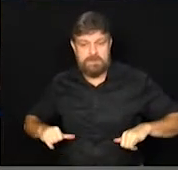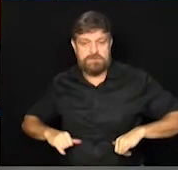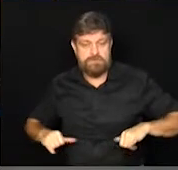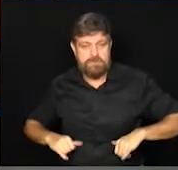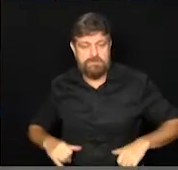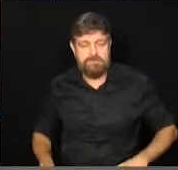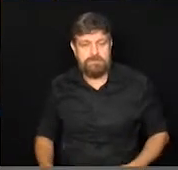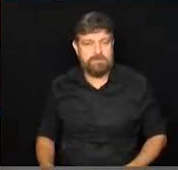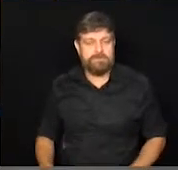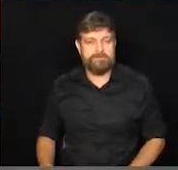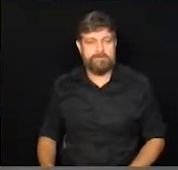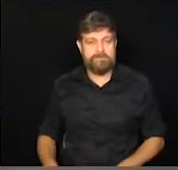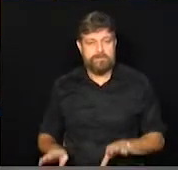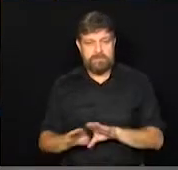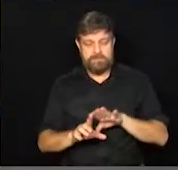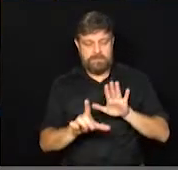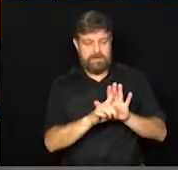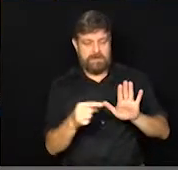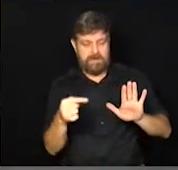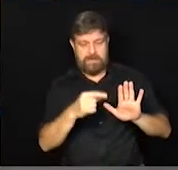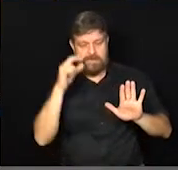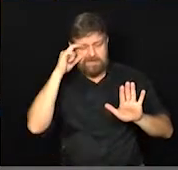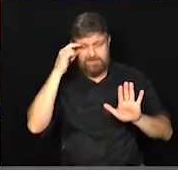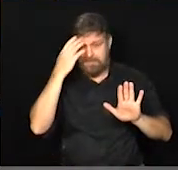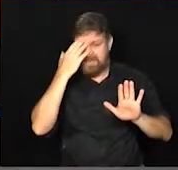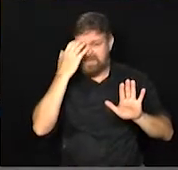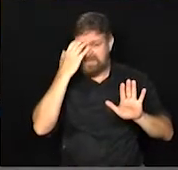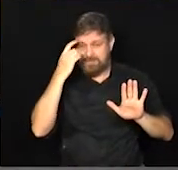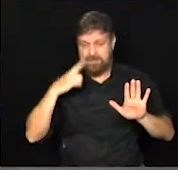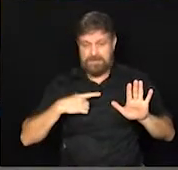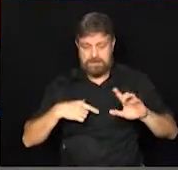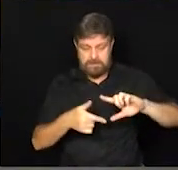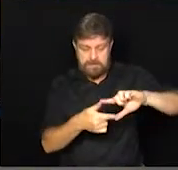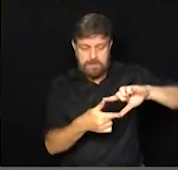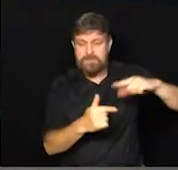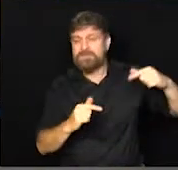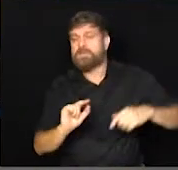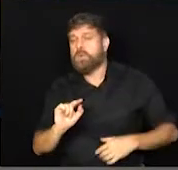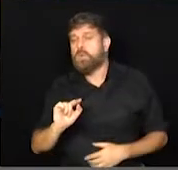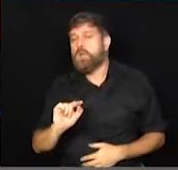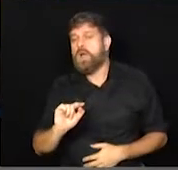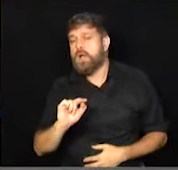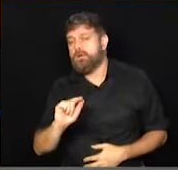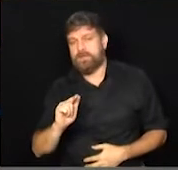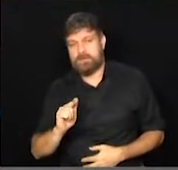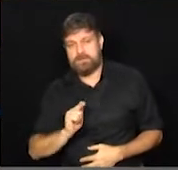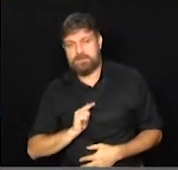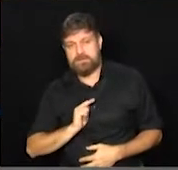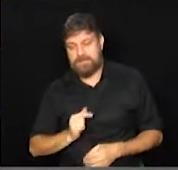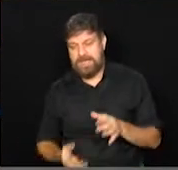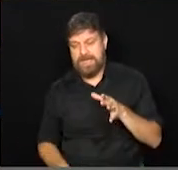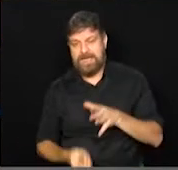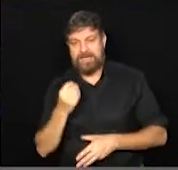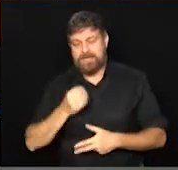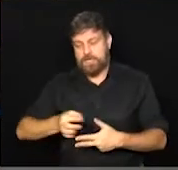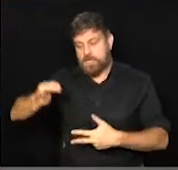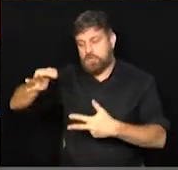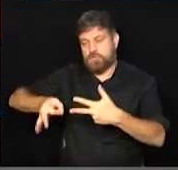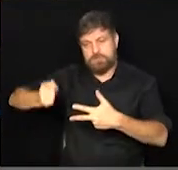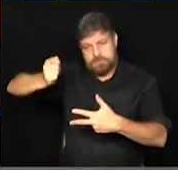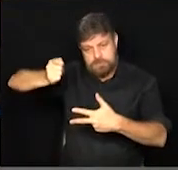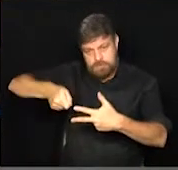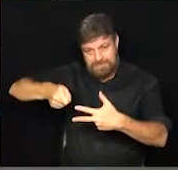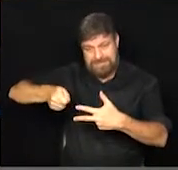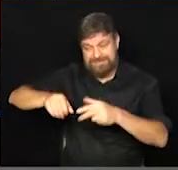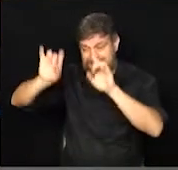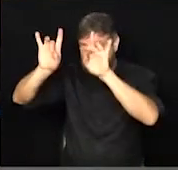Uma outra questão que a Lei Maria da Penha ela traz como inovação é a formação dos juizados especializados em